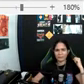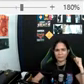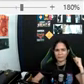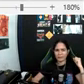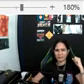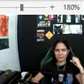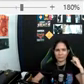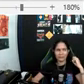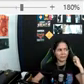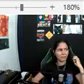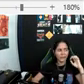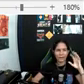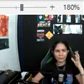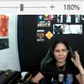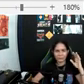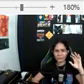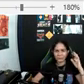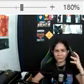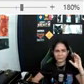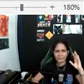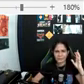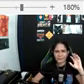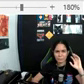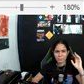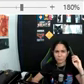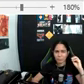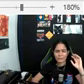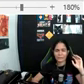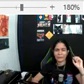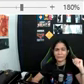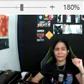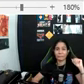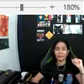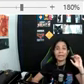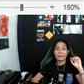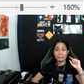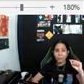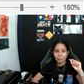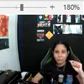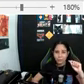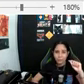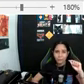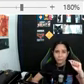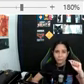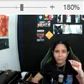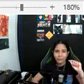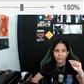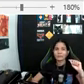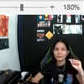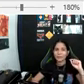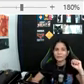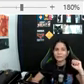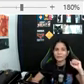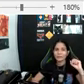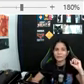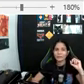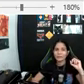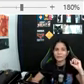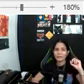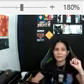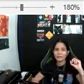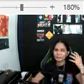máximo, 1,70m. Ele não é alto, ele deve ter 1,60m e pouco para 1,70m. E meu primo, eu acho que ele